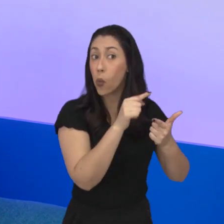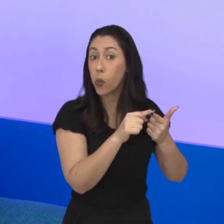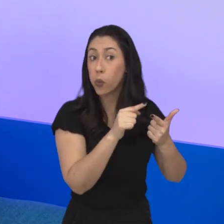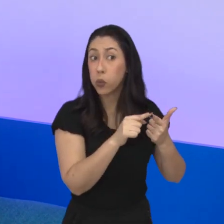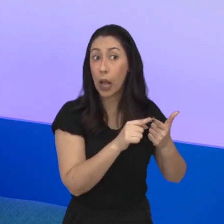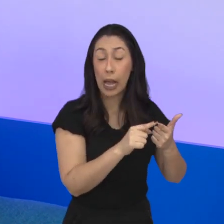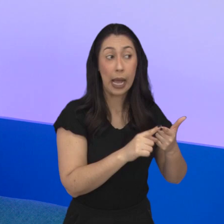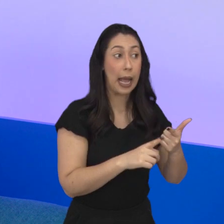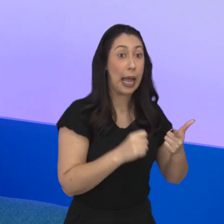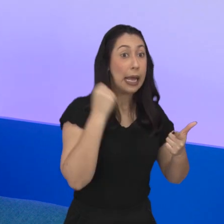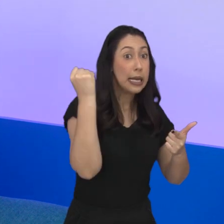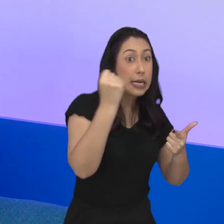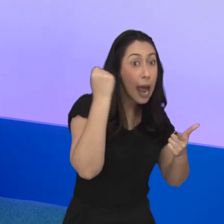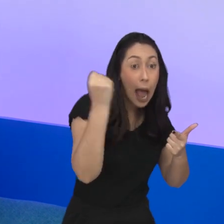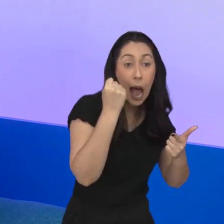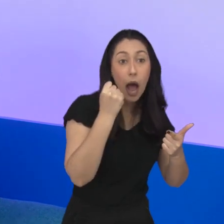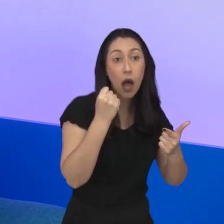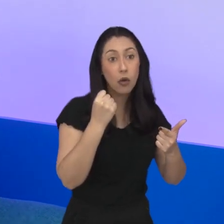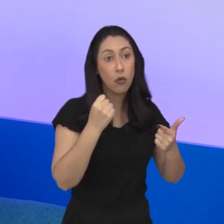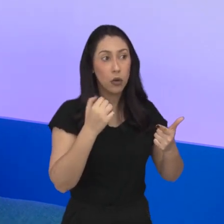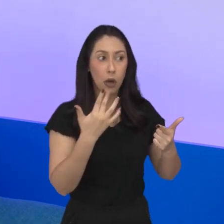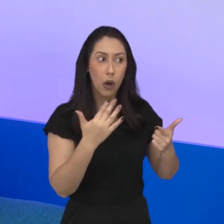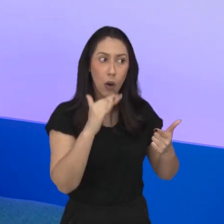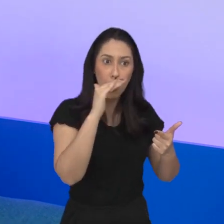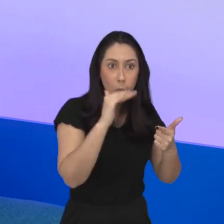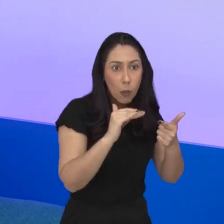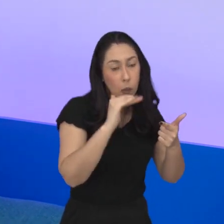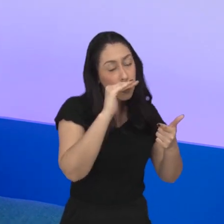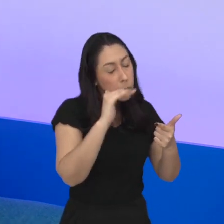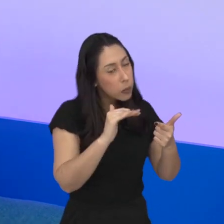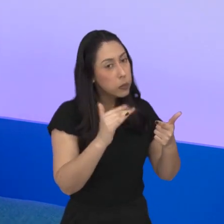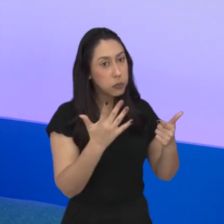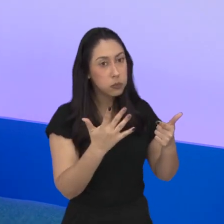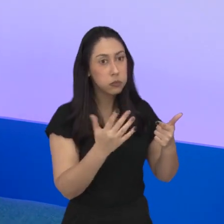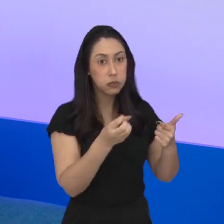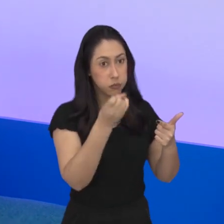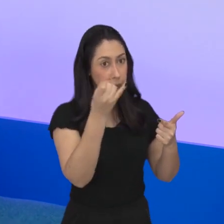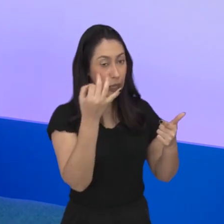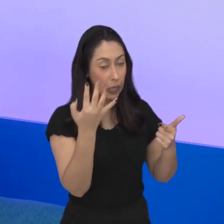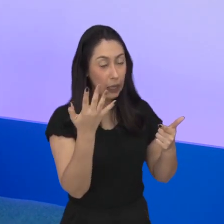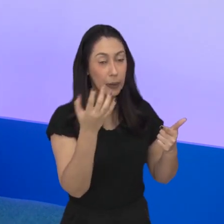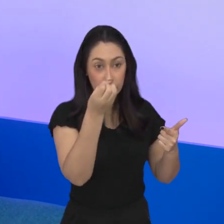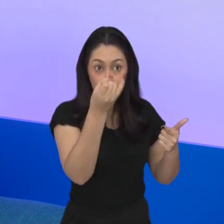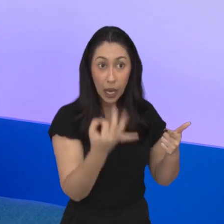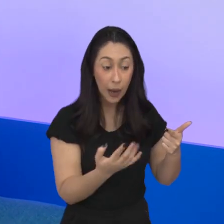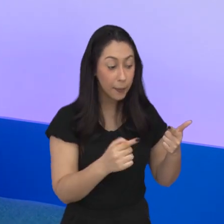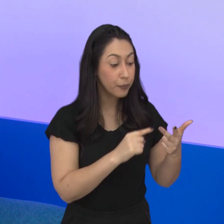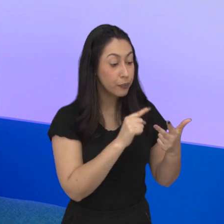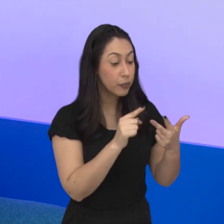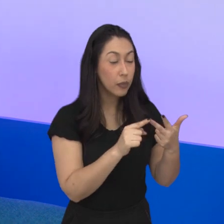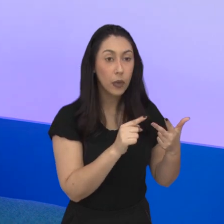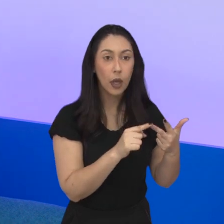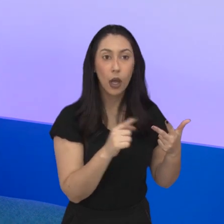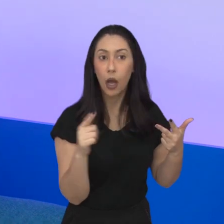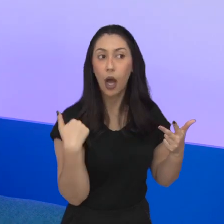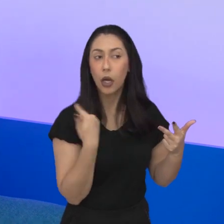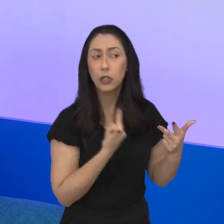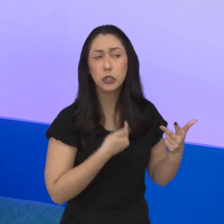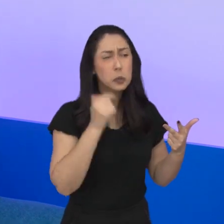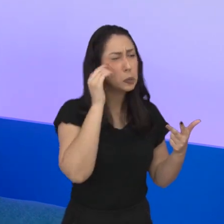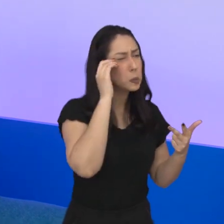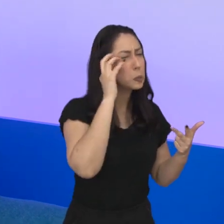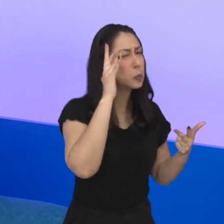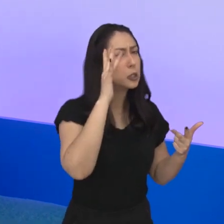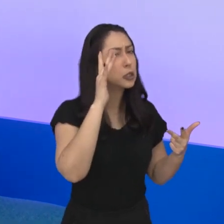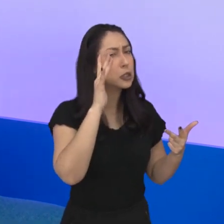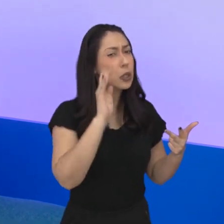o nível, né, de alerta, se ele é moderado, alto ou muito alto para aquele determinado risco, a tendência, o que a gente espera